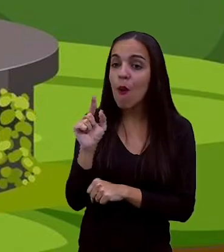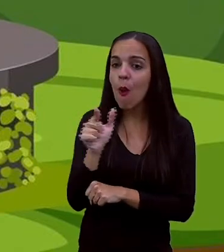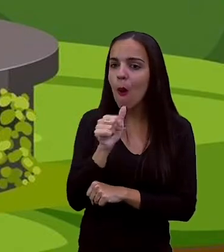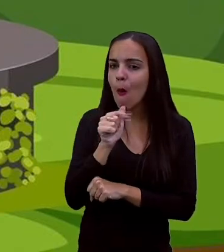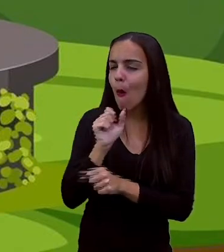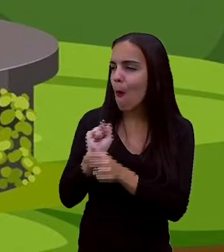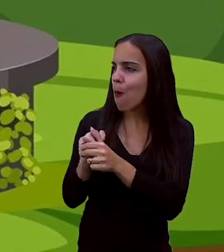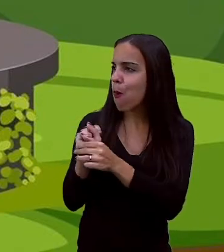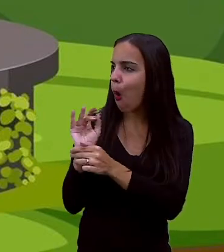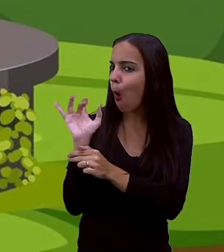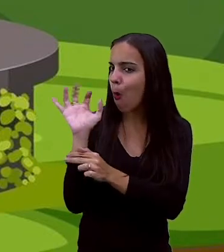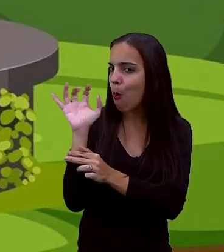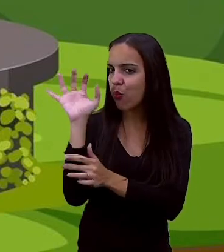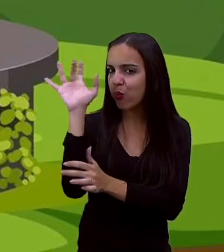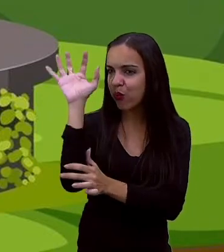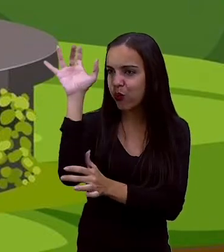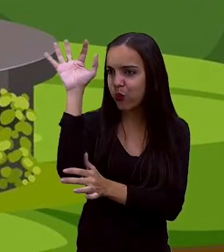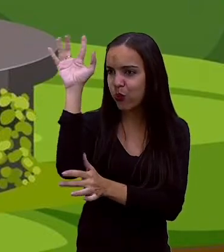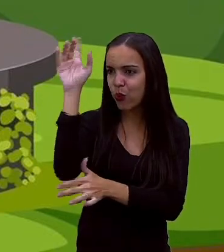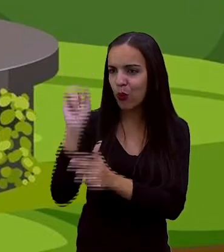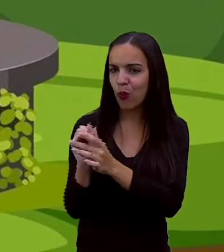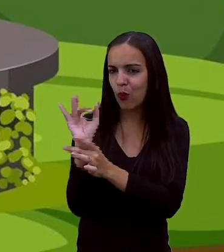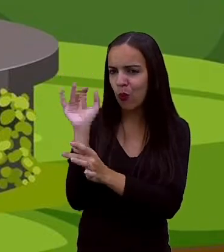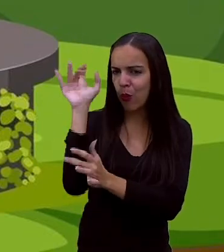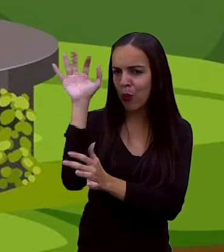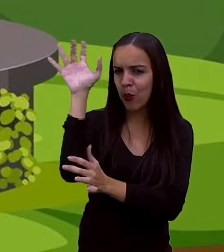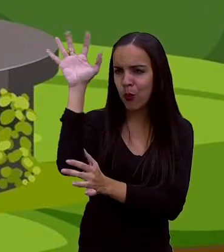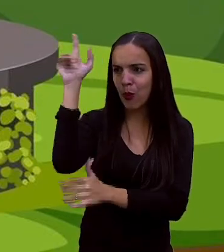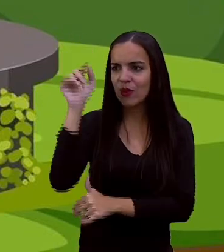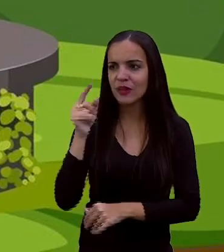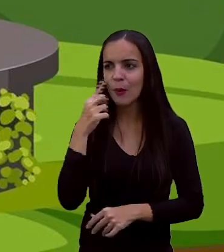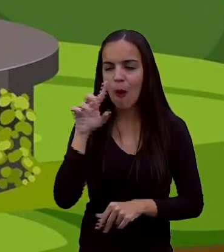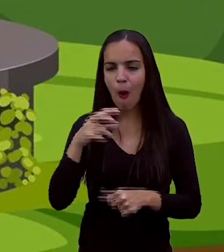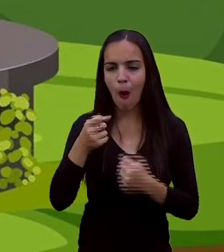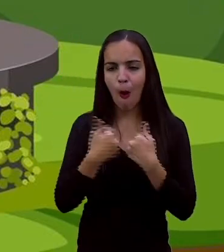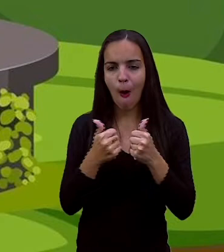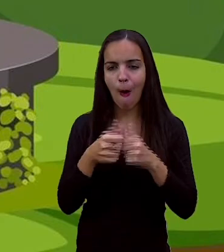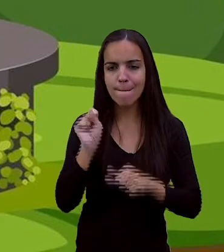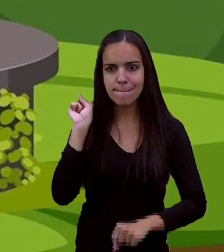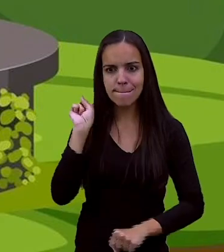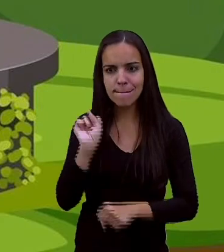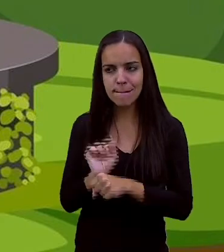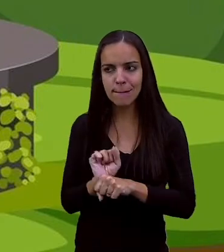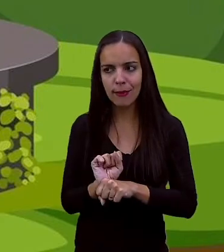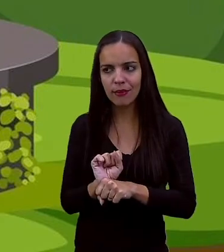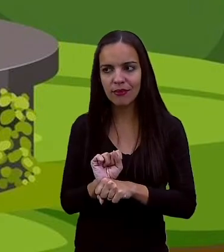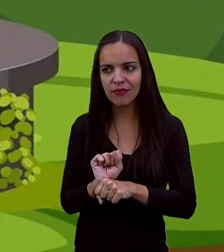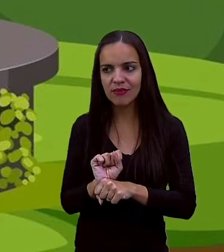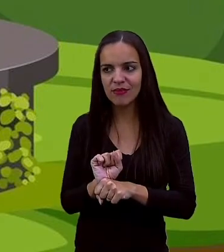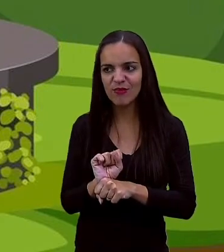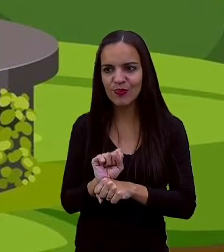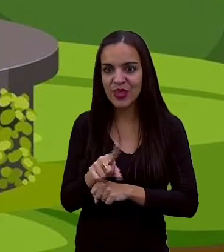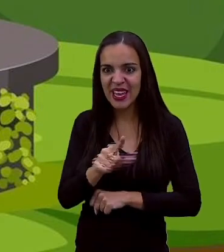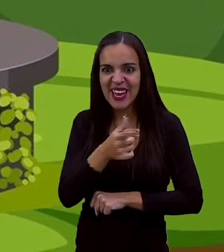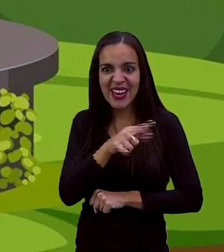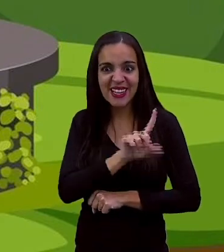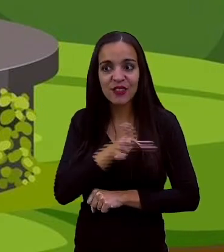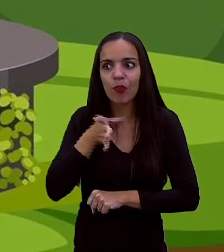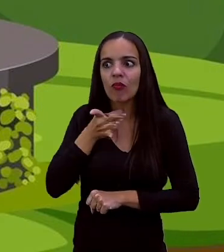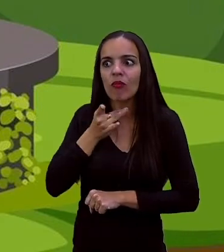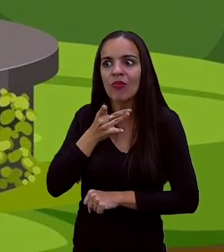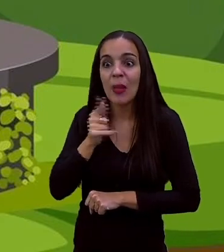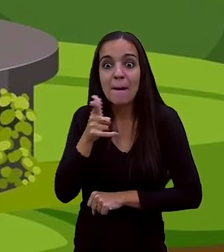brotava num filete de água sonhada. O ônibus parou. Todos estavam com sede. Mas,